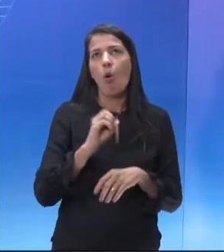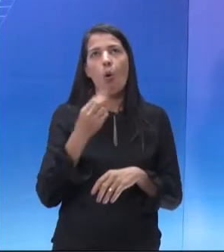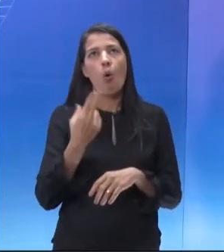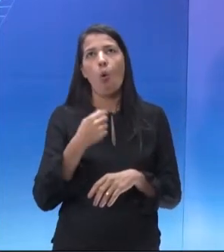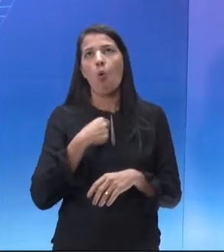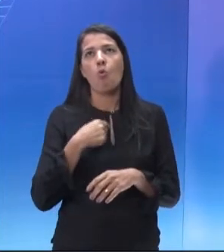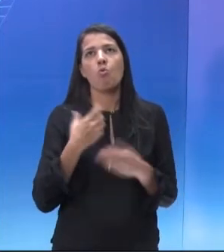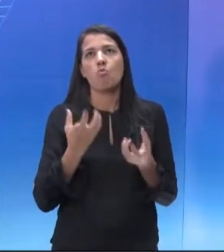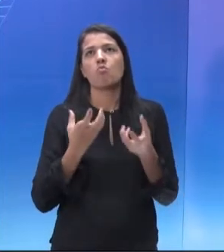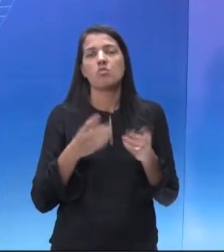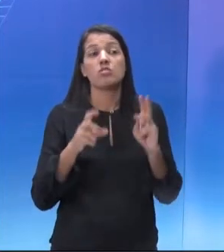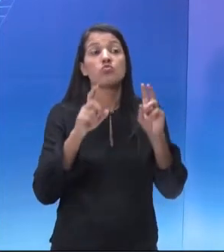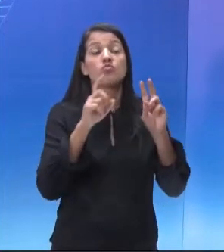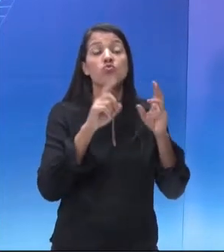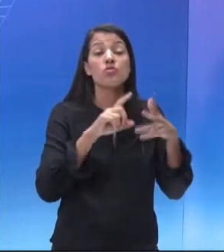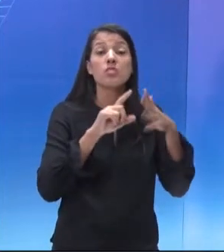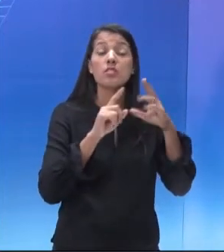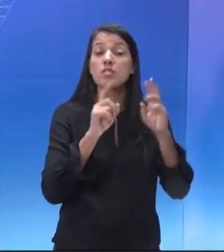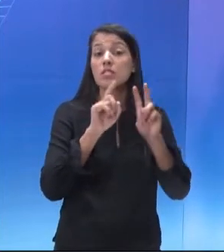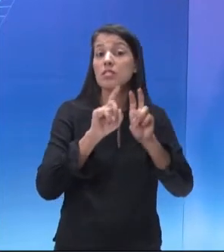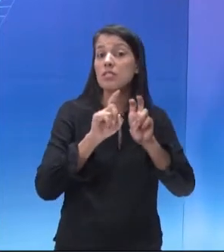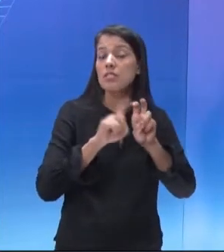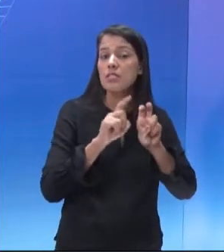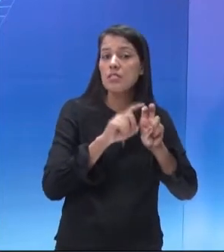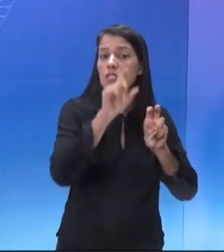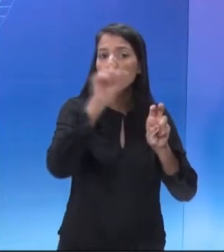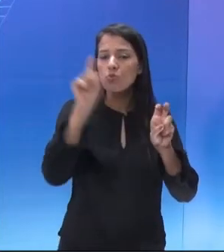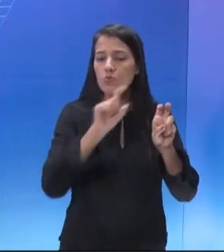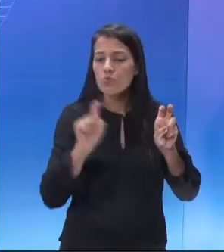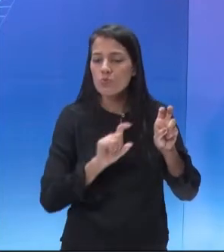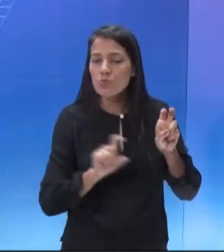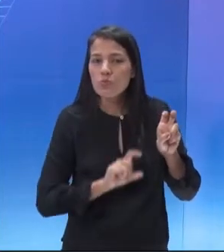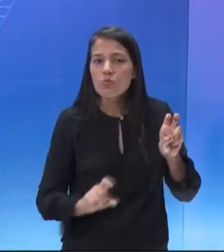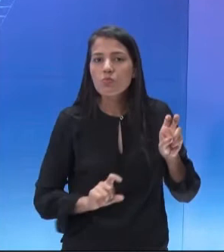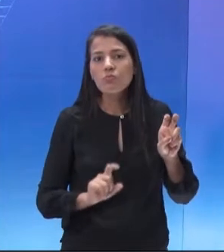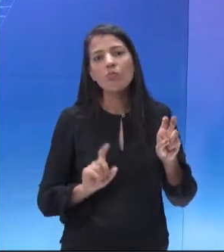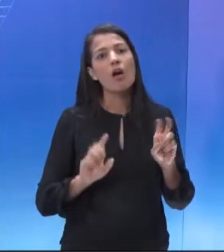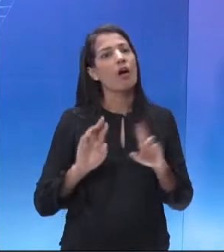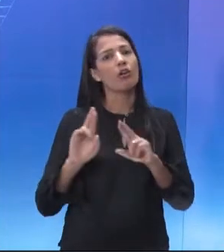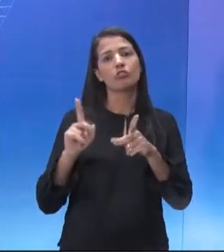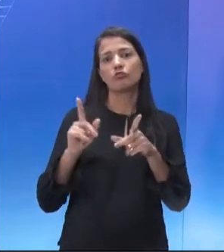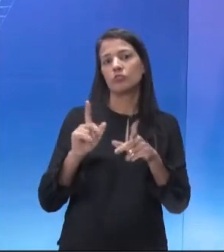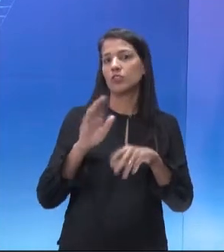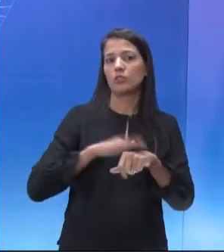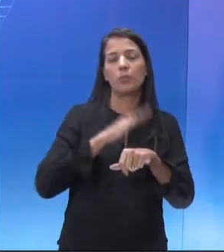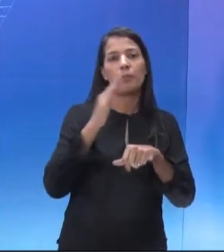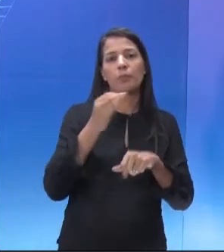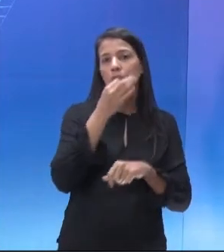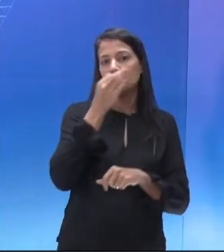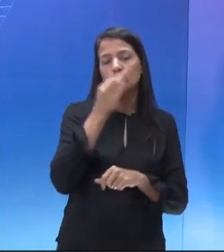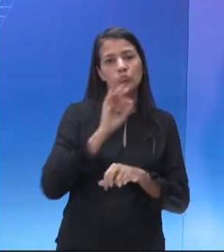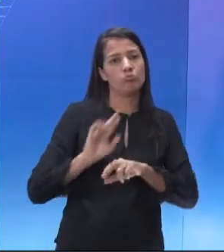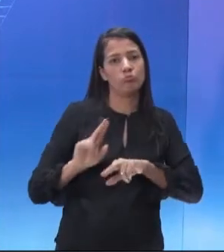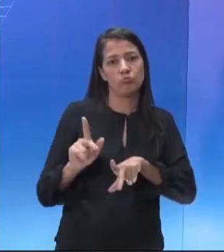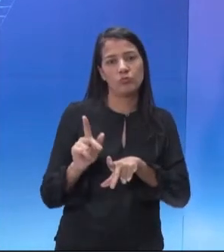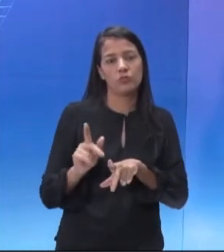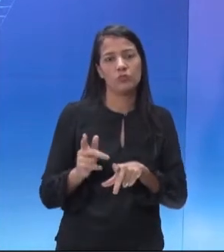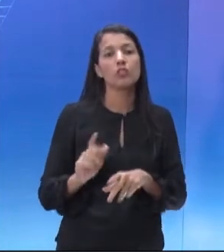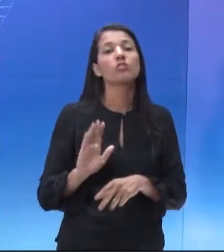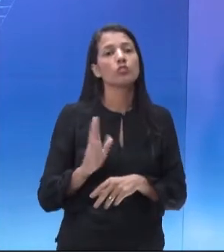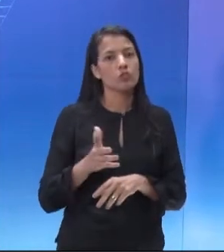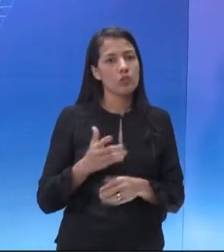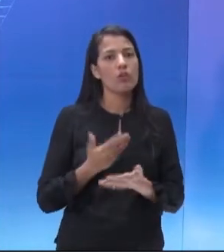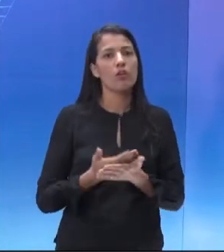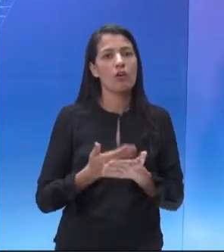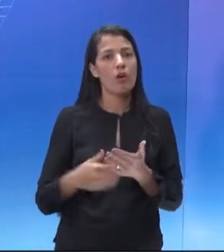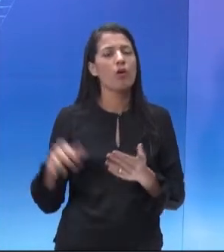cada parágrafo nós vamos compor um argumento diferente. Nos nossos encontros anteriores nós já falamos